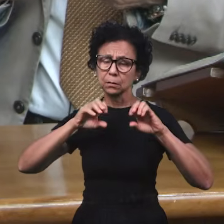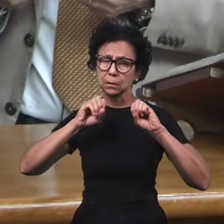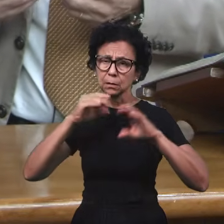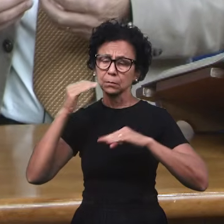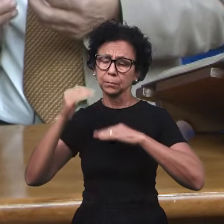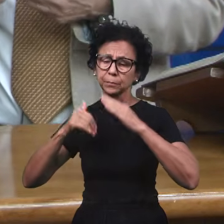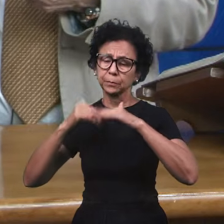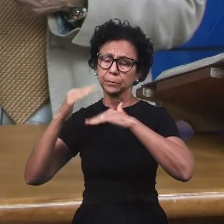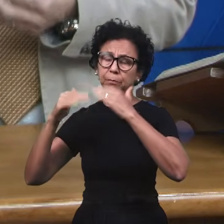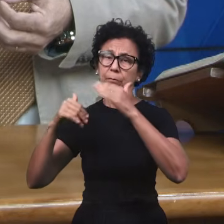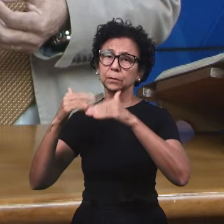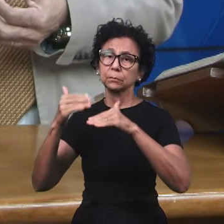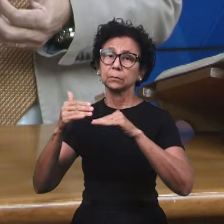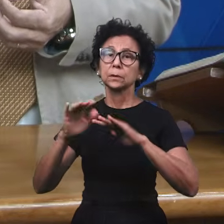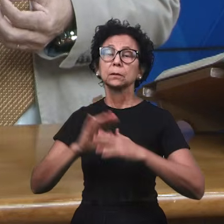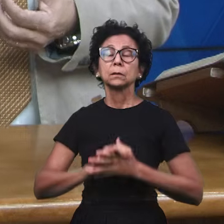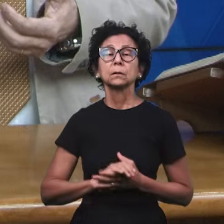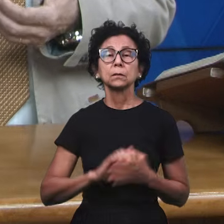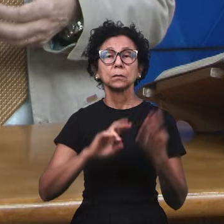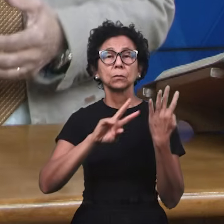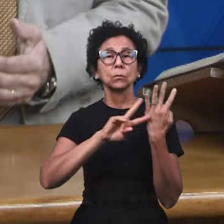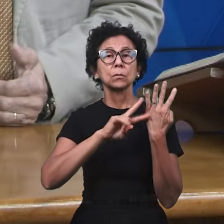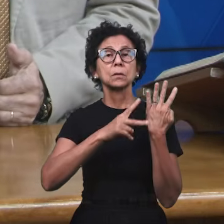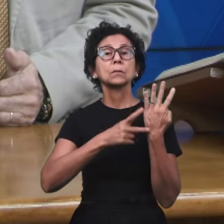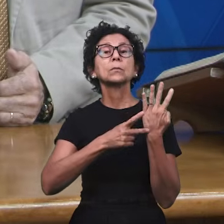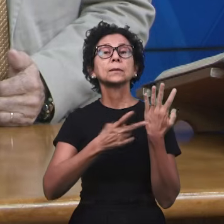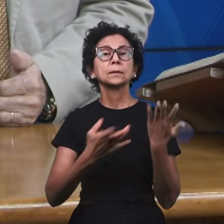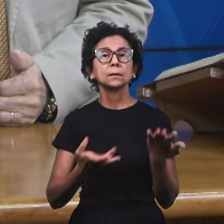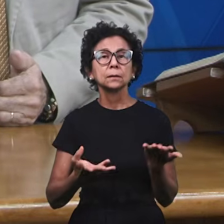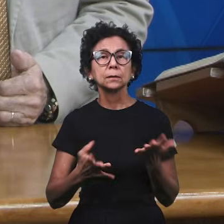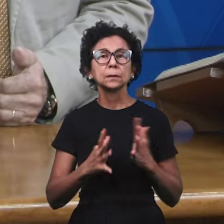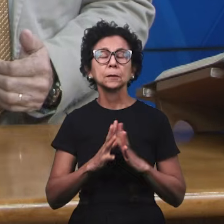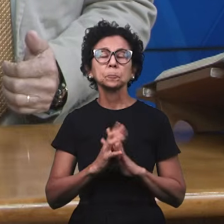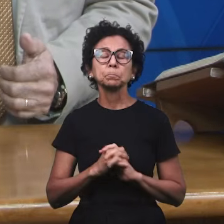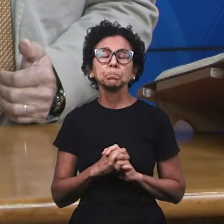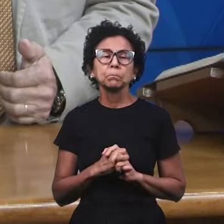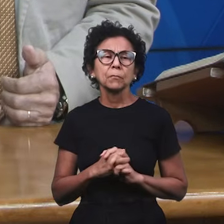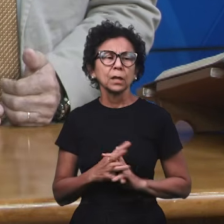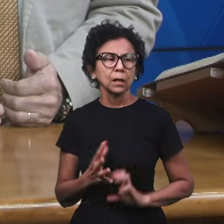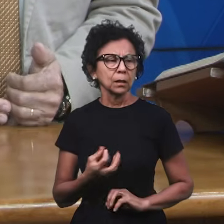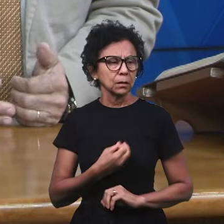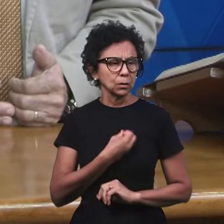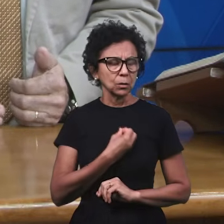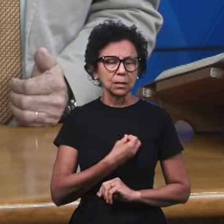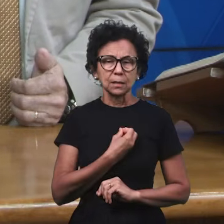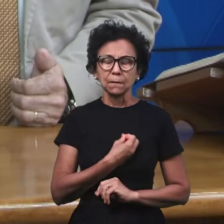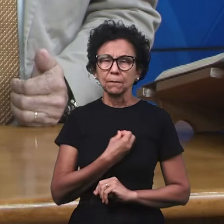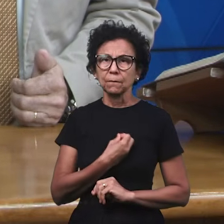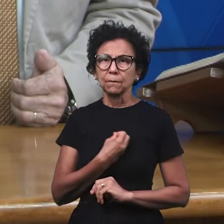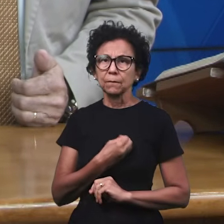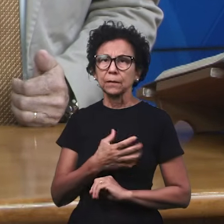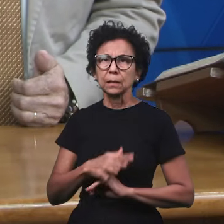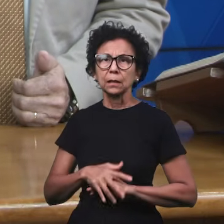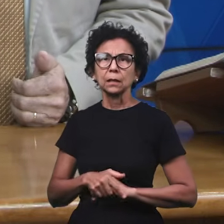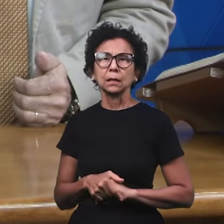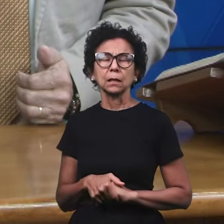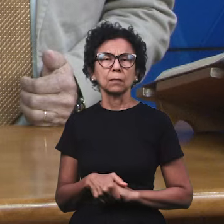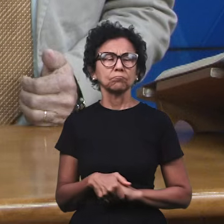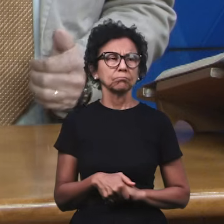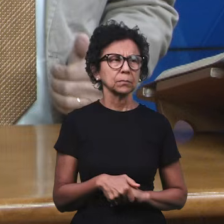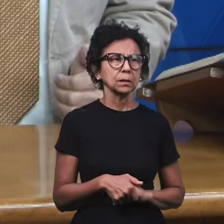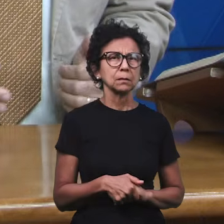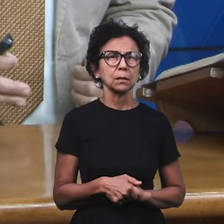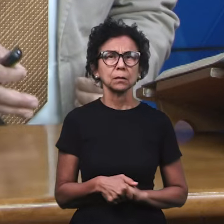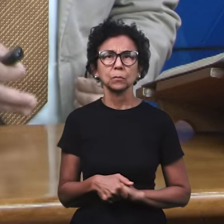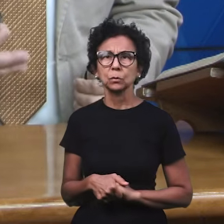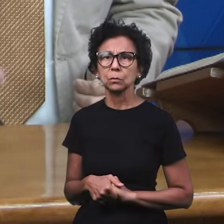vai trazer como consequência um molde da nossa vida, um fator comportamental da nossa